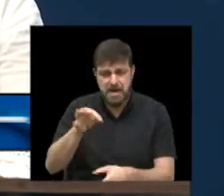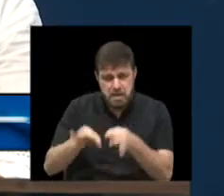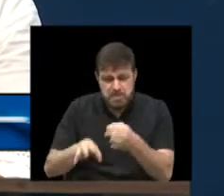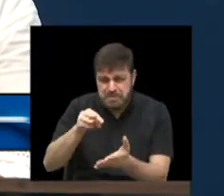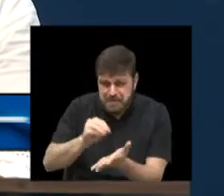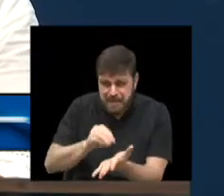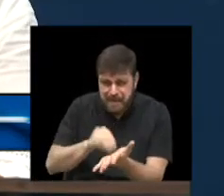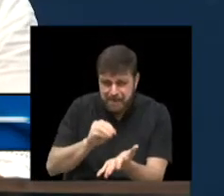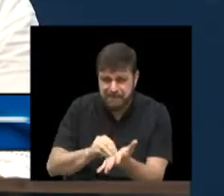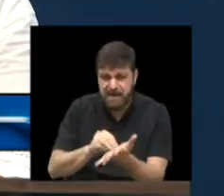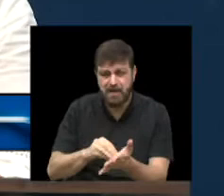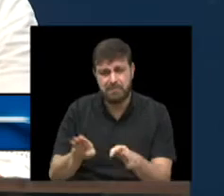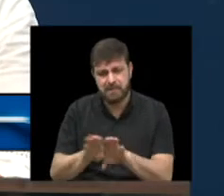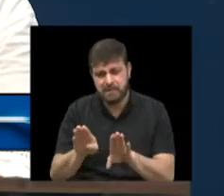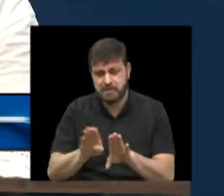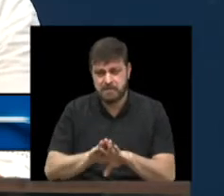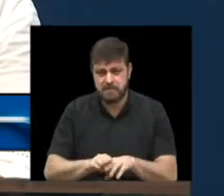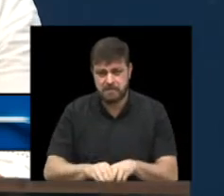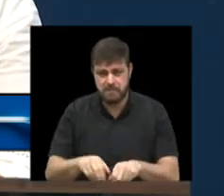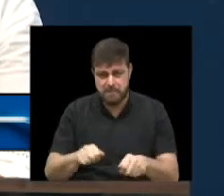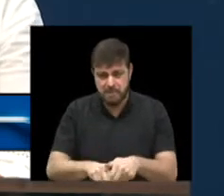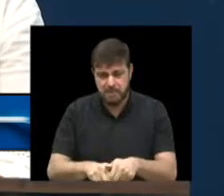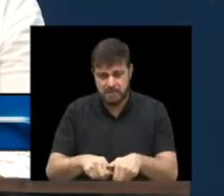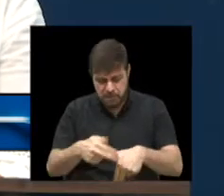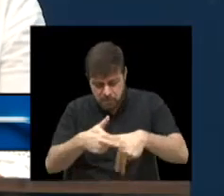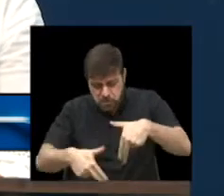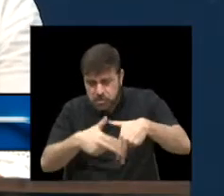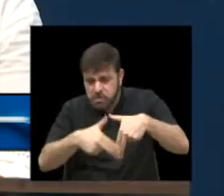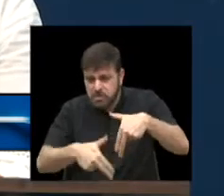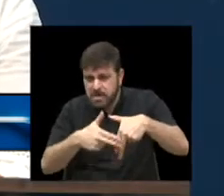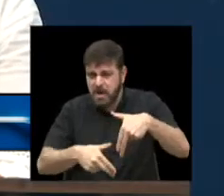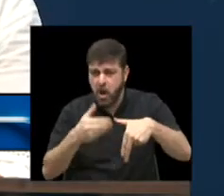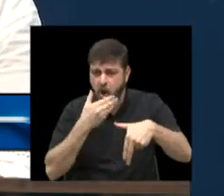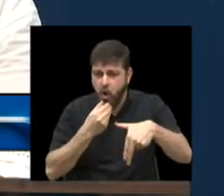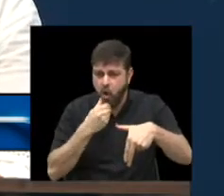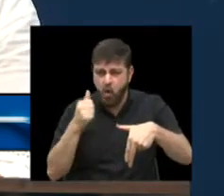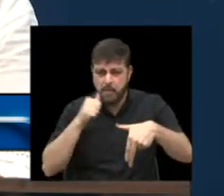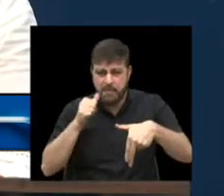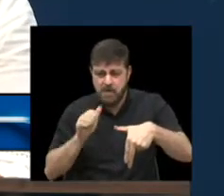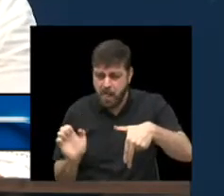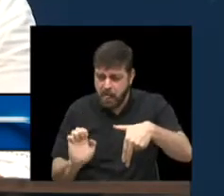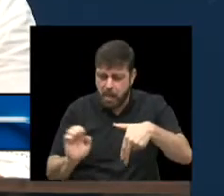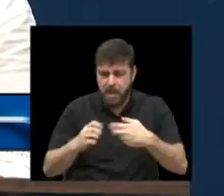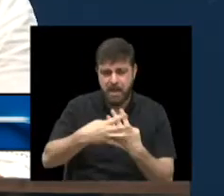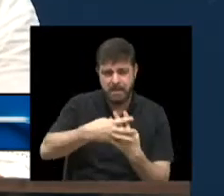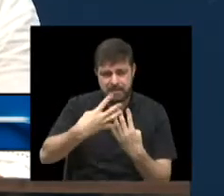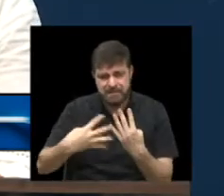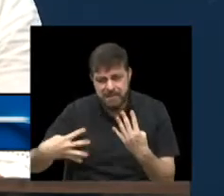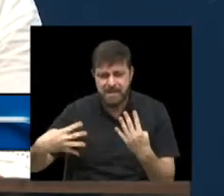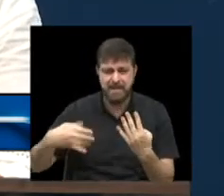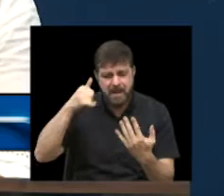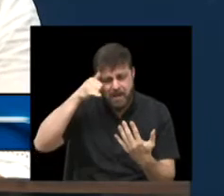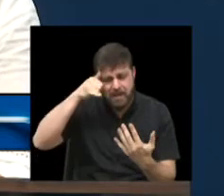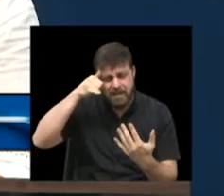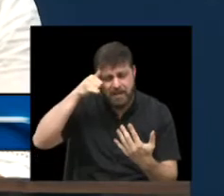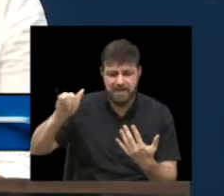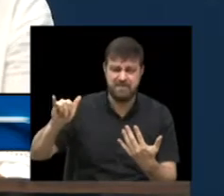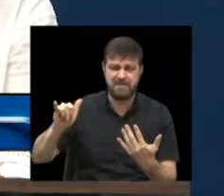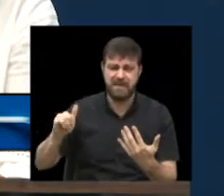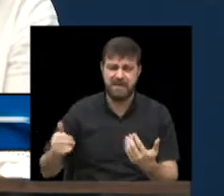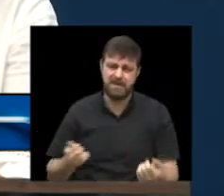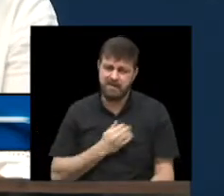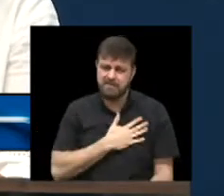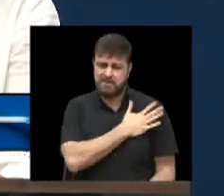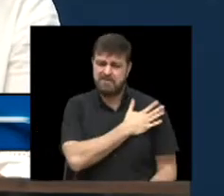às desigualdades de gênero, racial e ligados à LGBTfobia. Uma questão simples, que